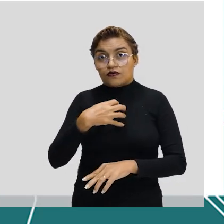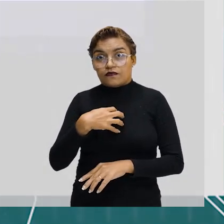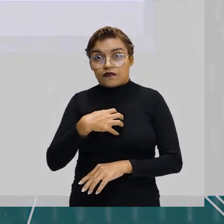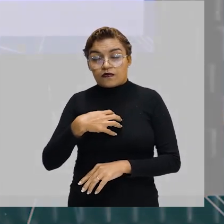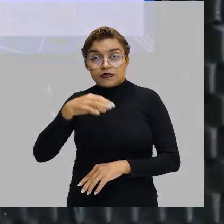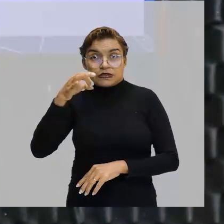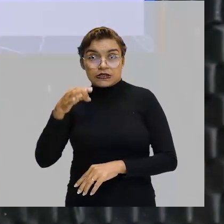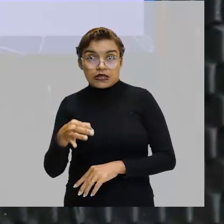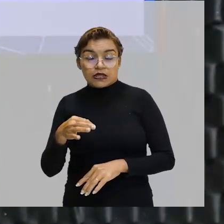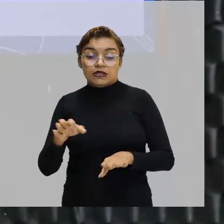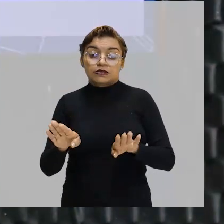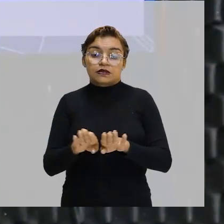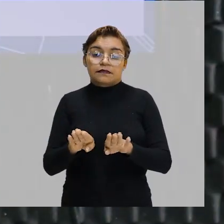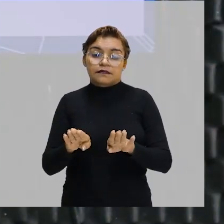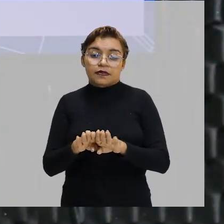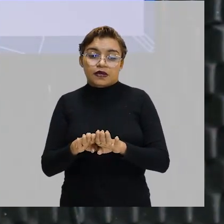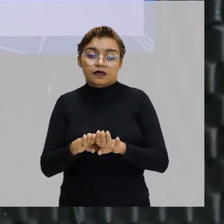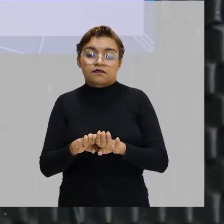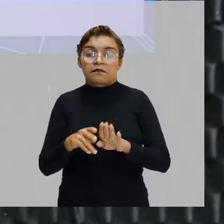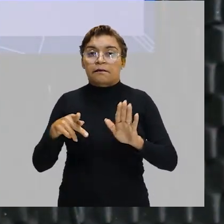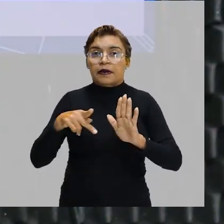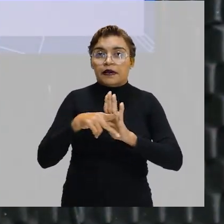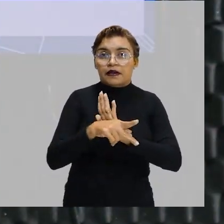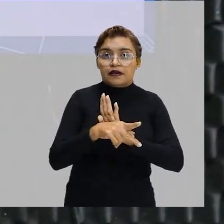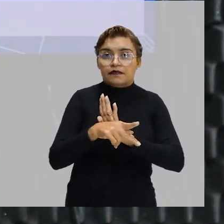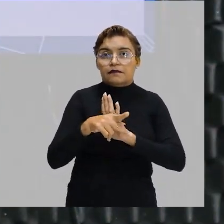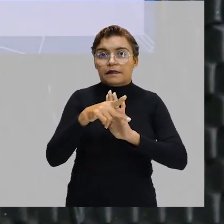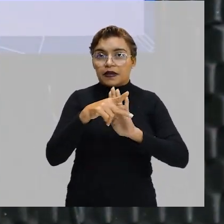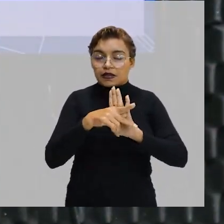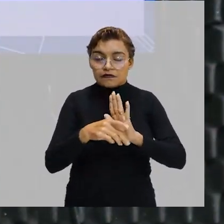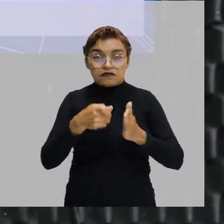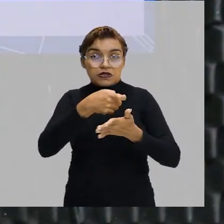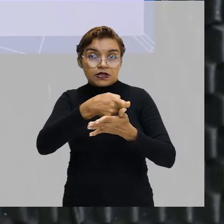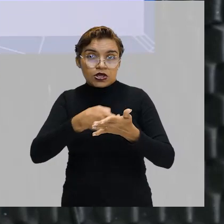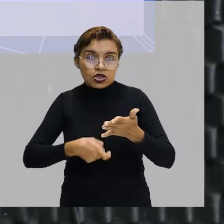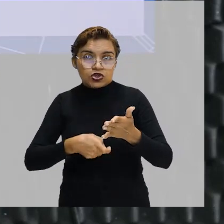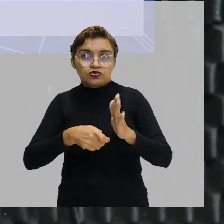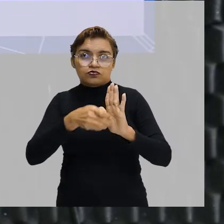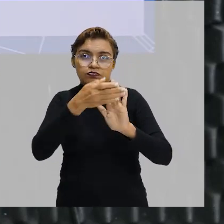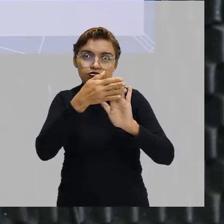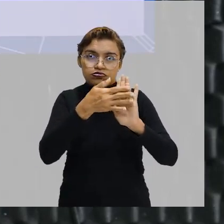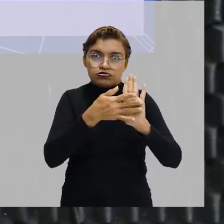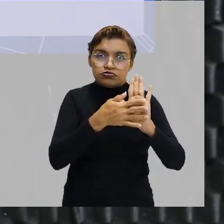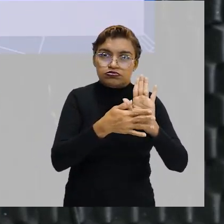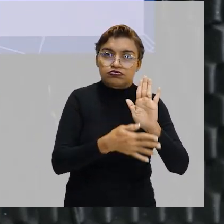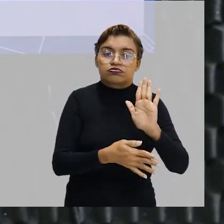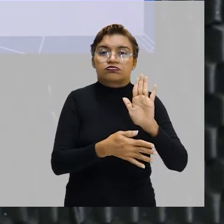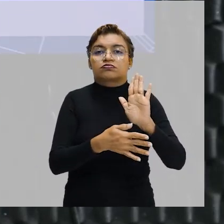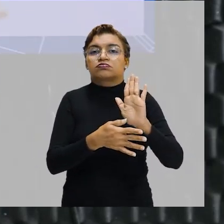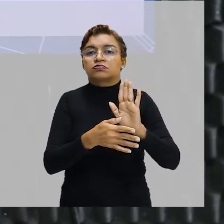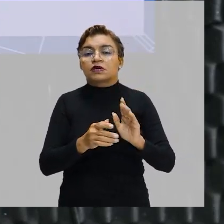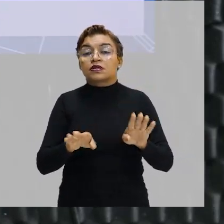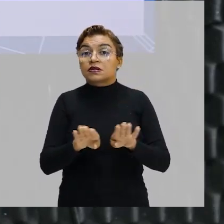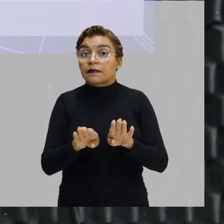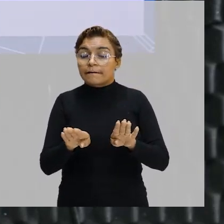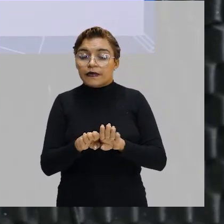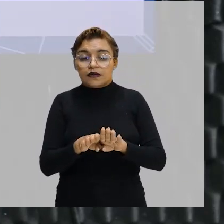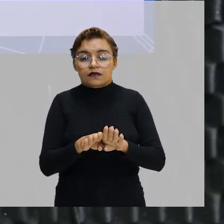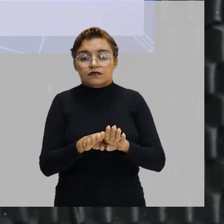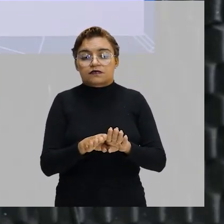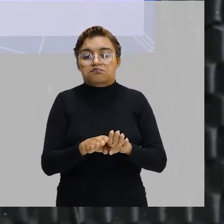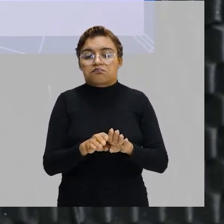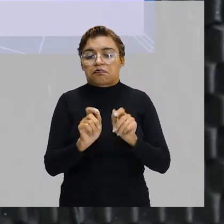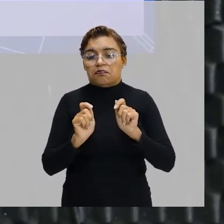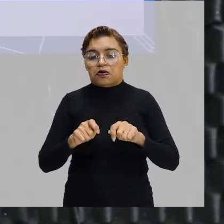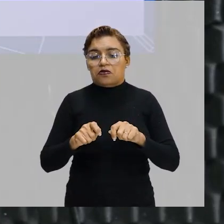as orações, eu posso relacionar os parágrafos, eu posso criar textos, textos diretos, textos indiretos, eu posso constituir,